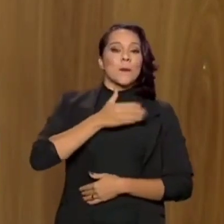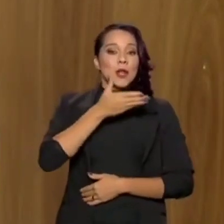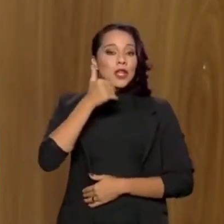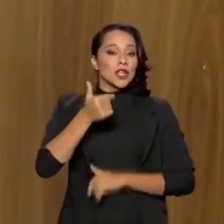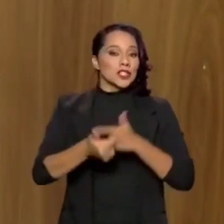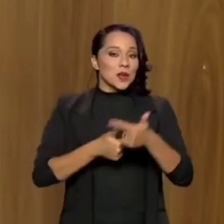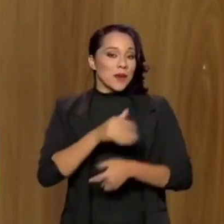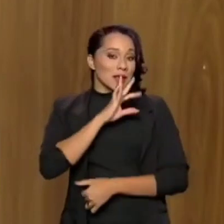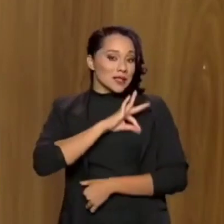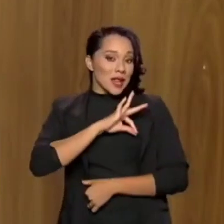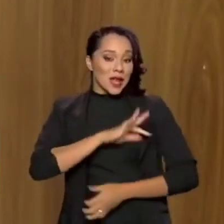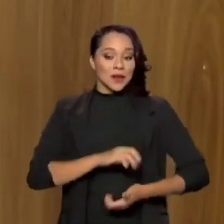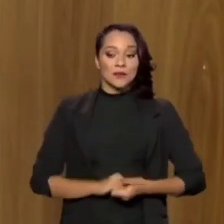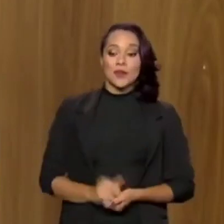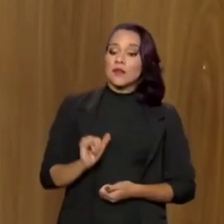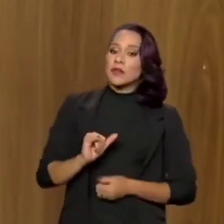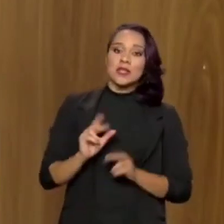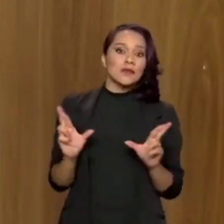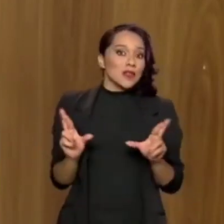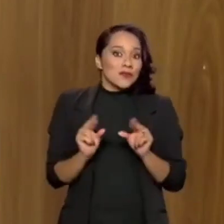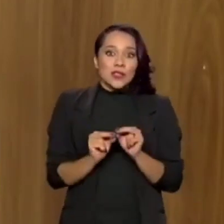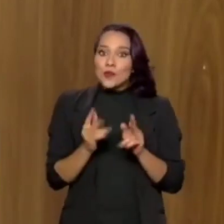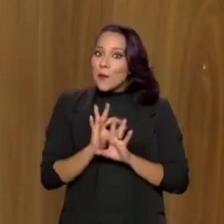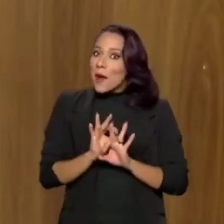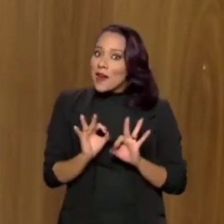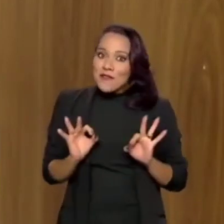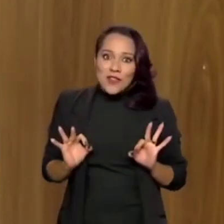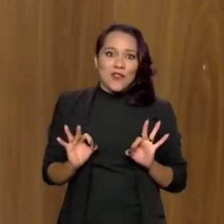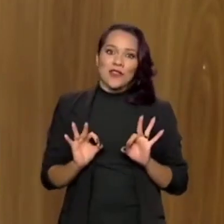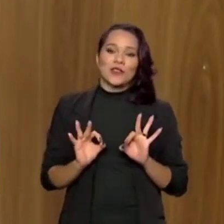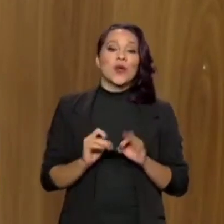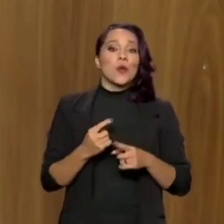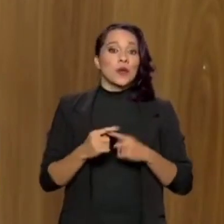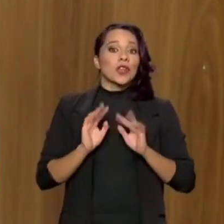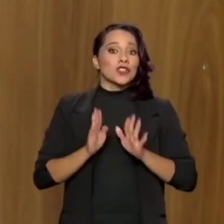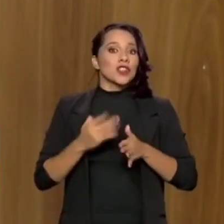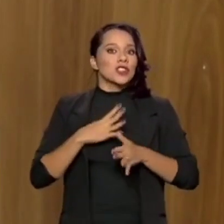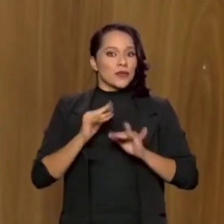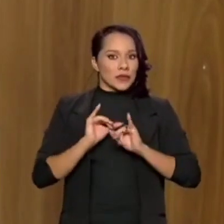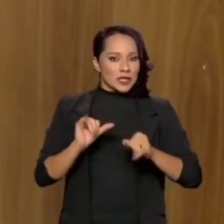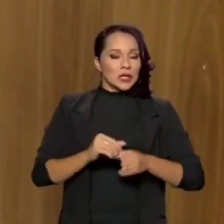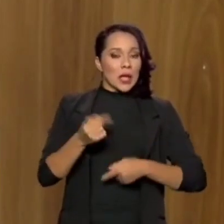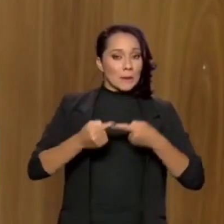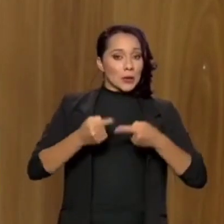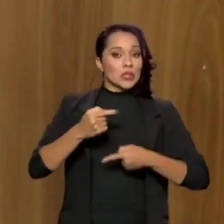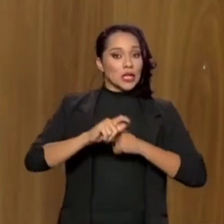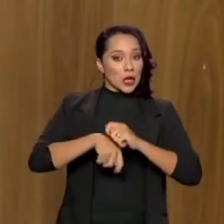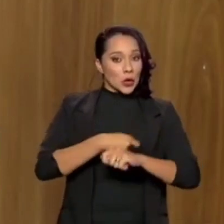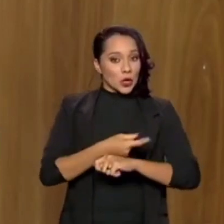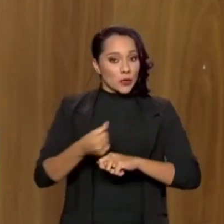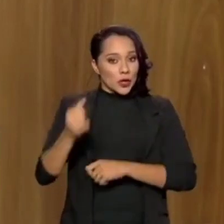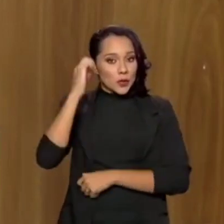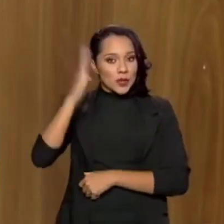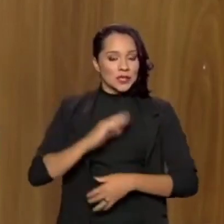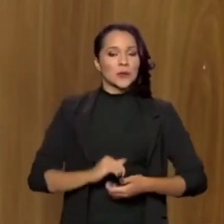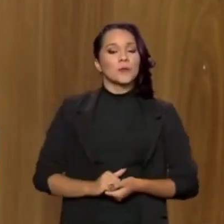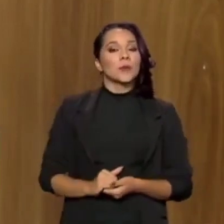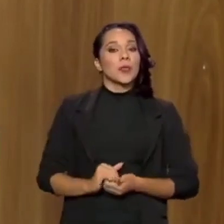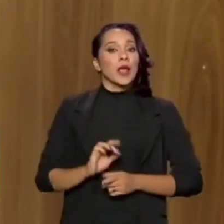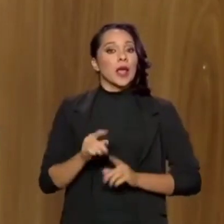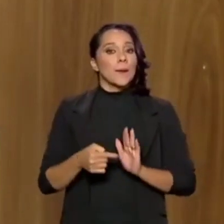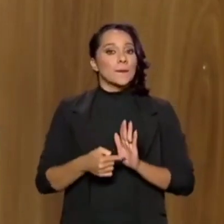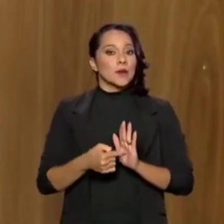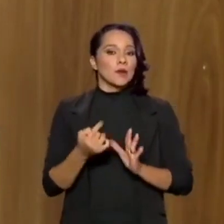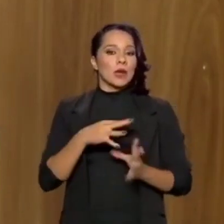e renda. Vocês fizeram uma excelente síntese. Nós tínhamos avisado que a política econômica brasileira de reação,